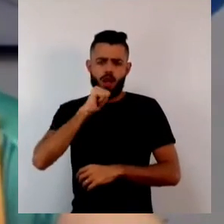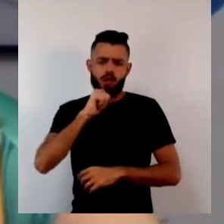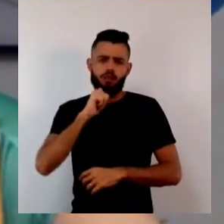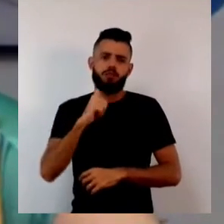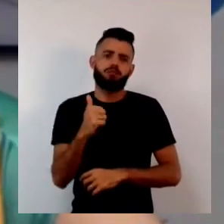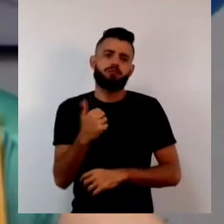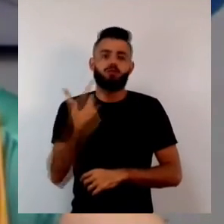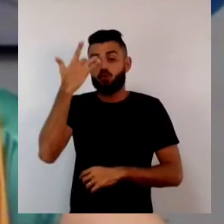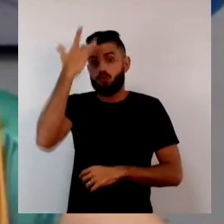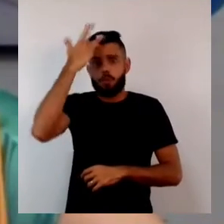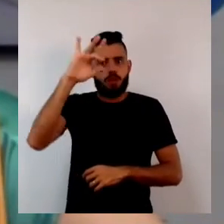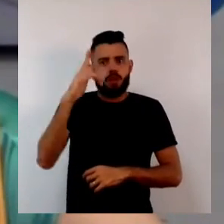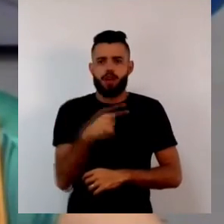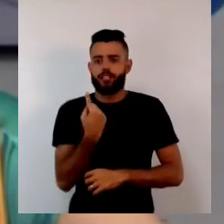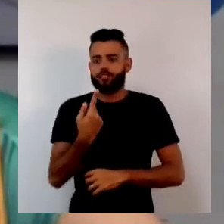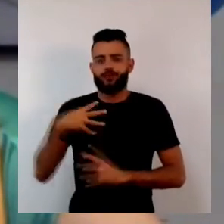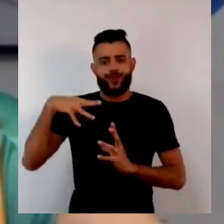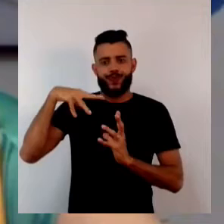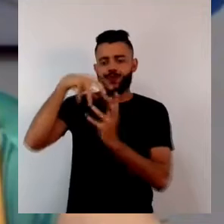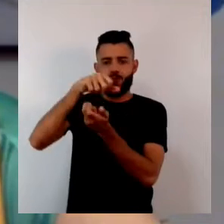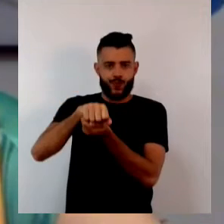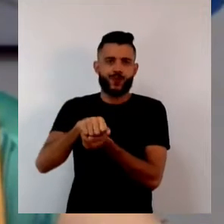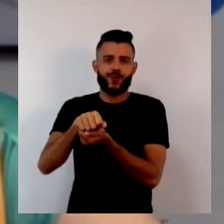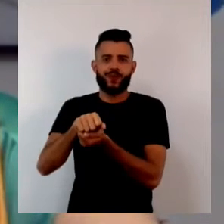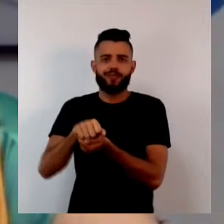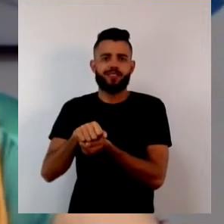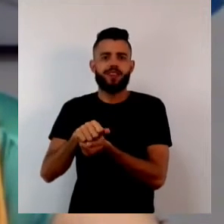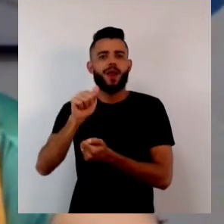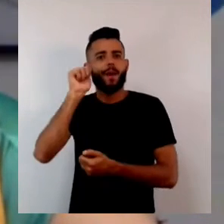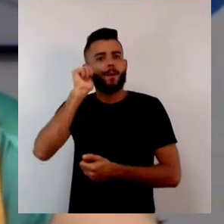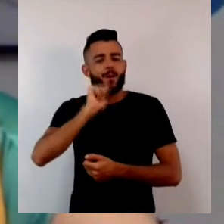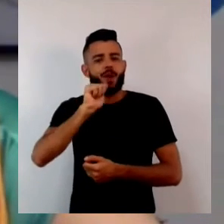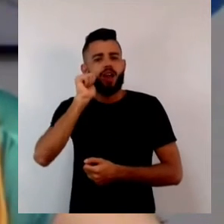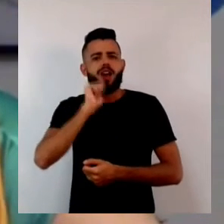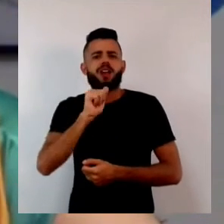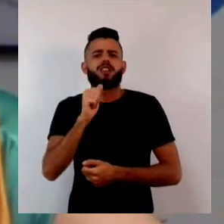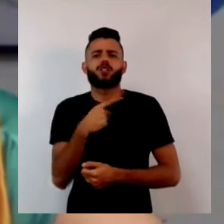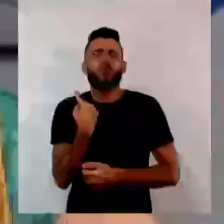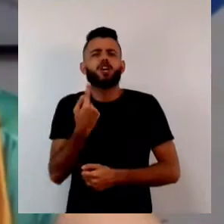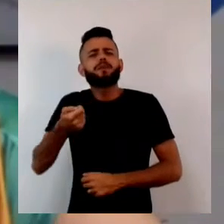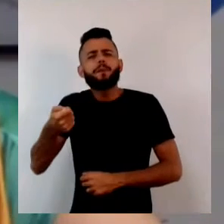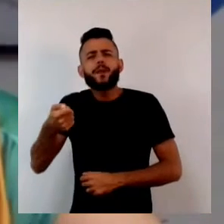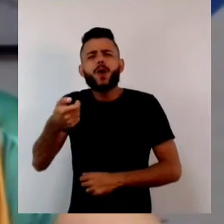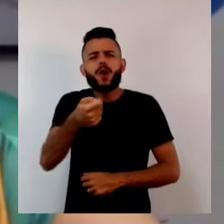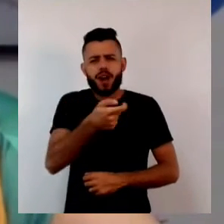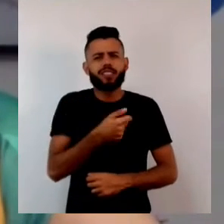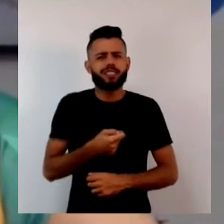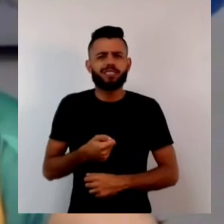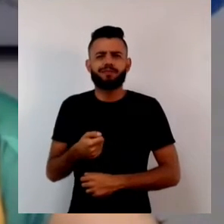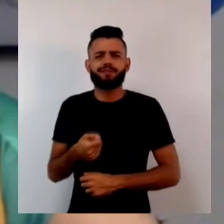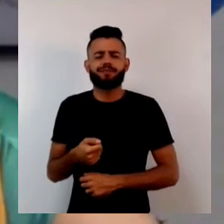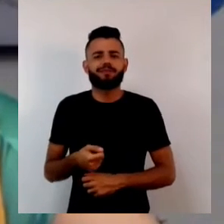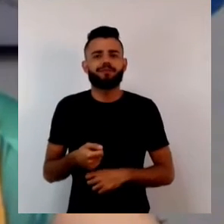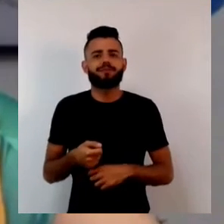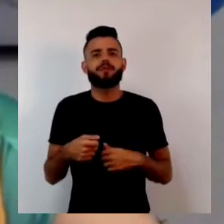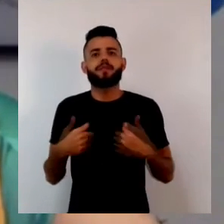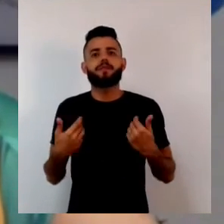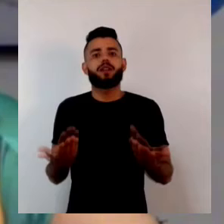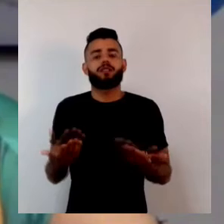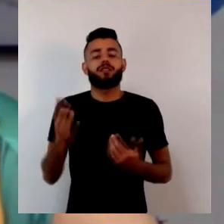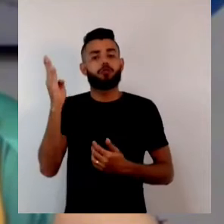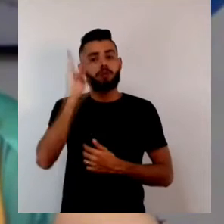Eram mulheres. Não tinha ideia que éramos tão poucas assim. E no Brasil, a gente levantou uma